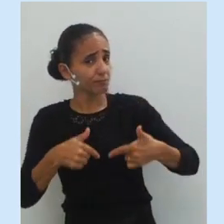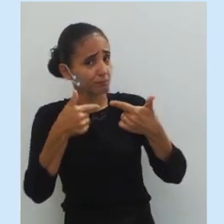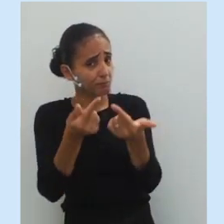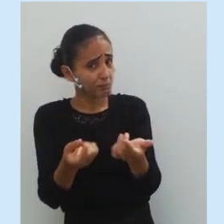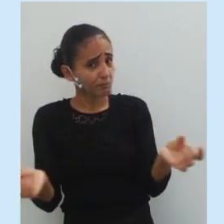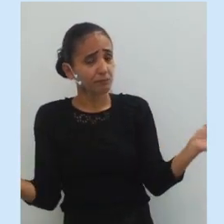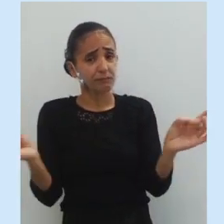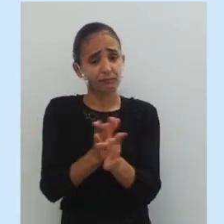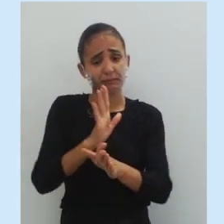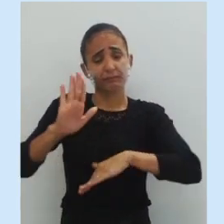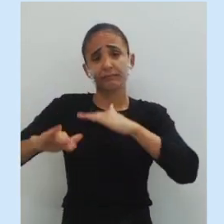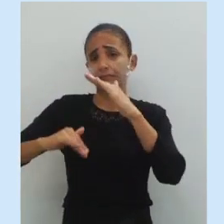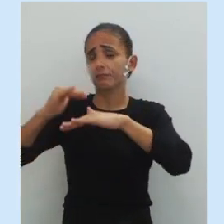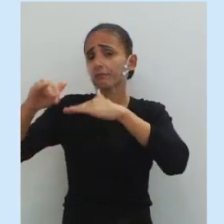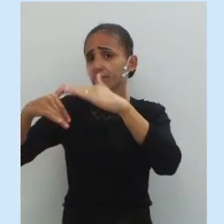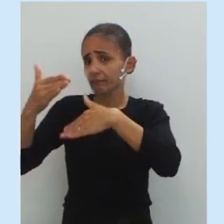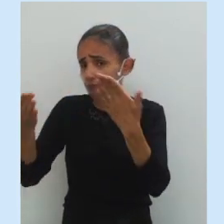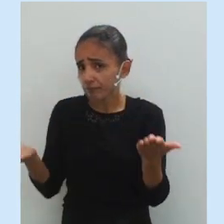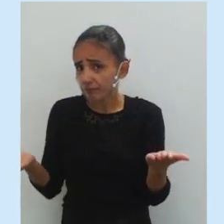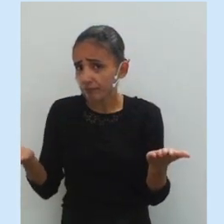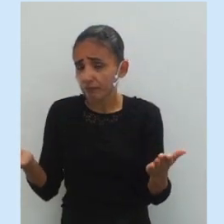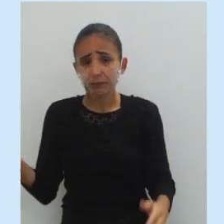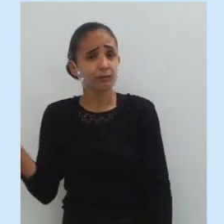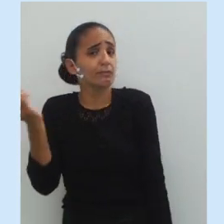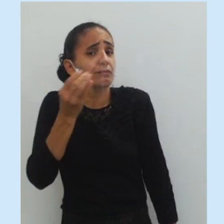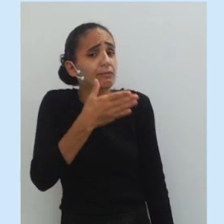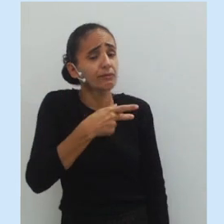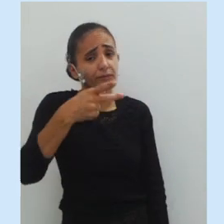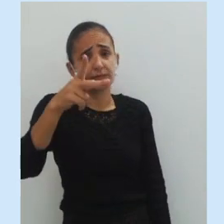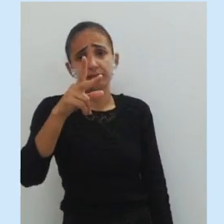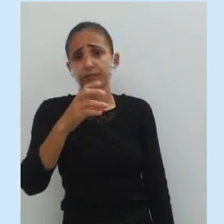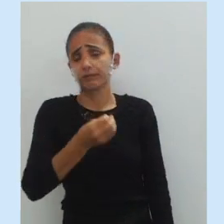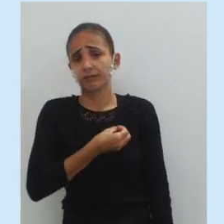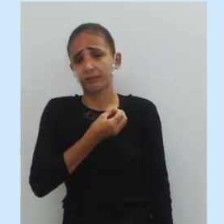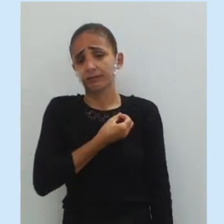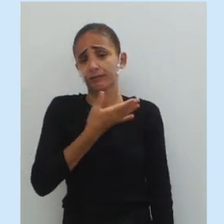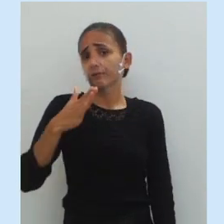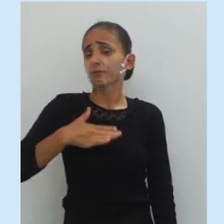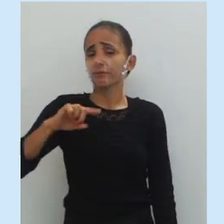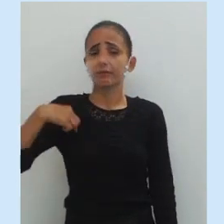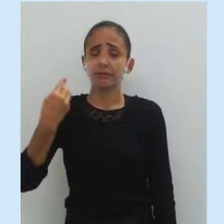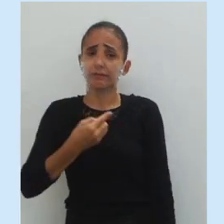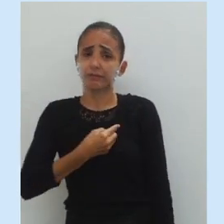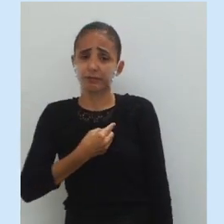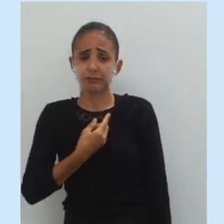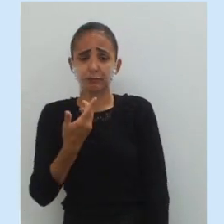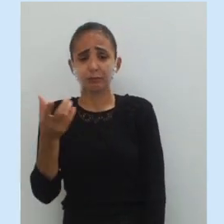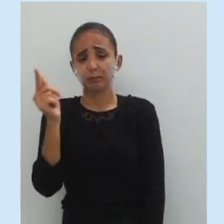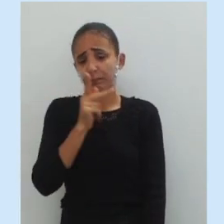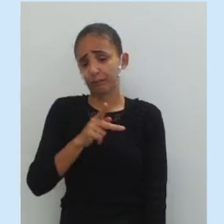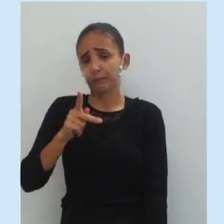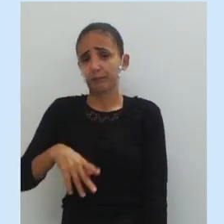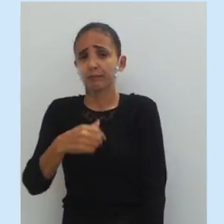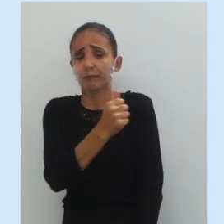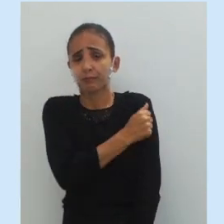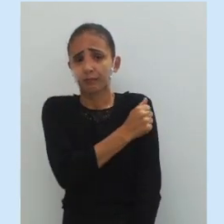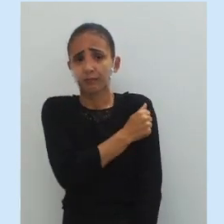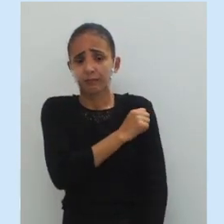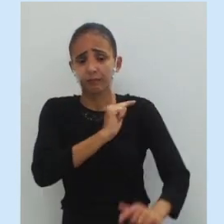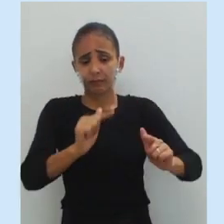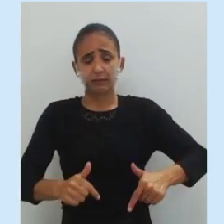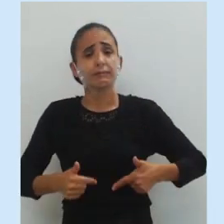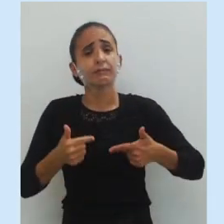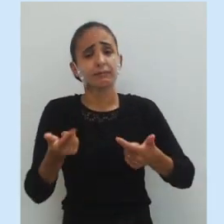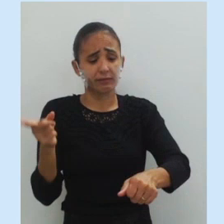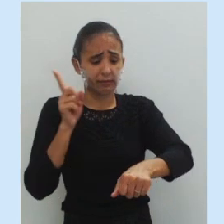O desenvolvimento, o comprometimento do professor, do aluno, em estar naquele